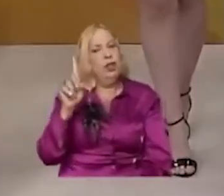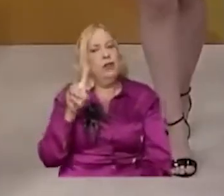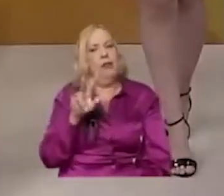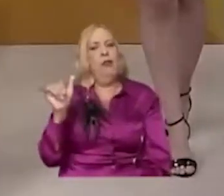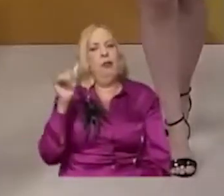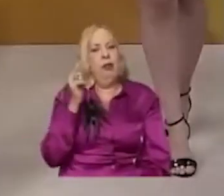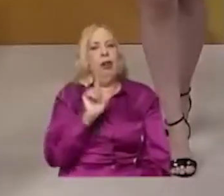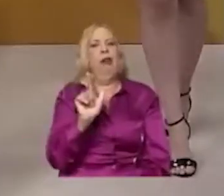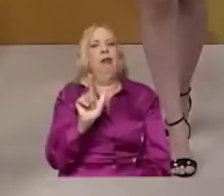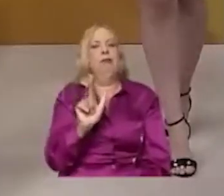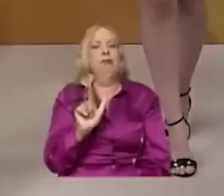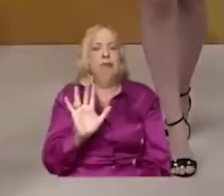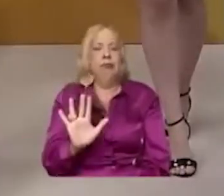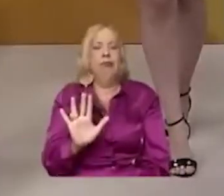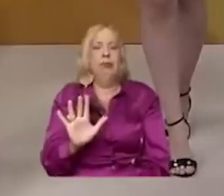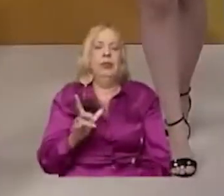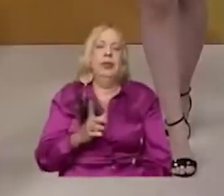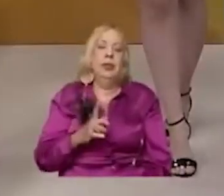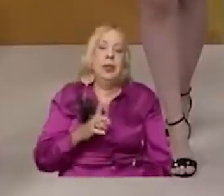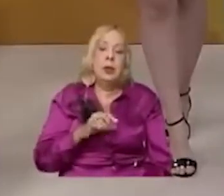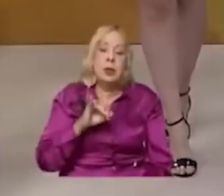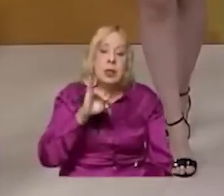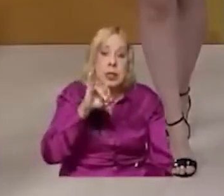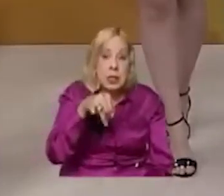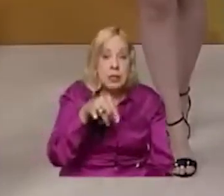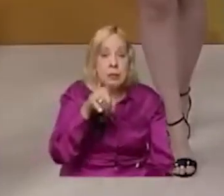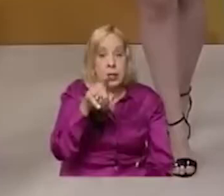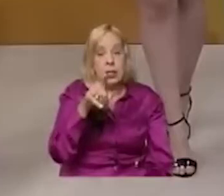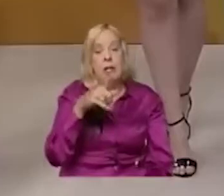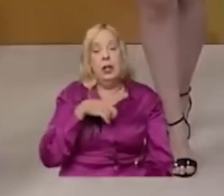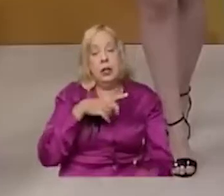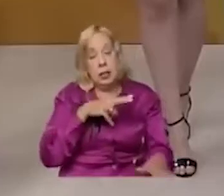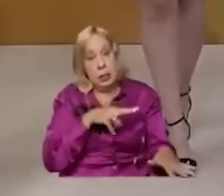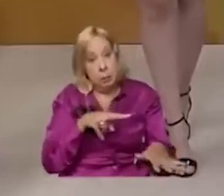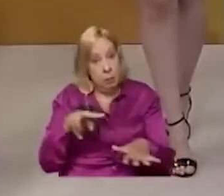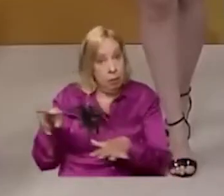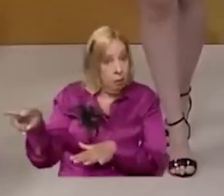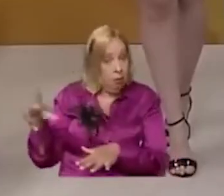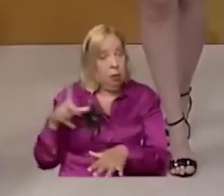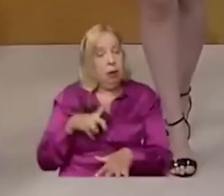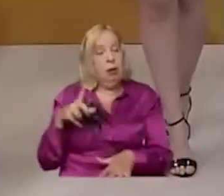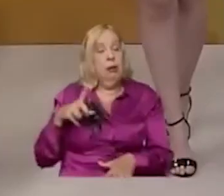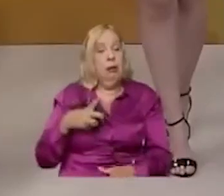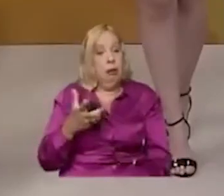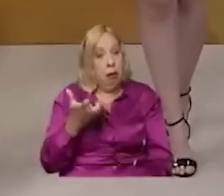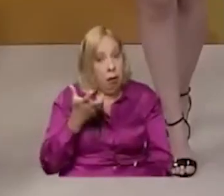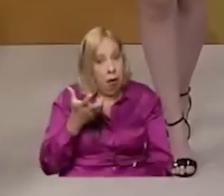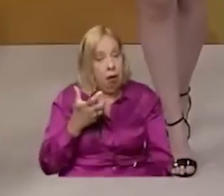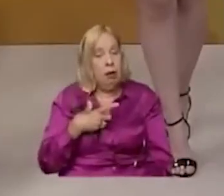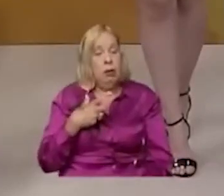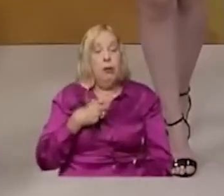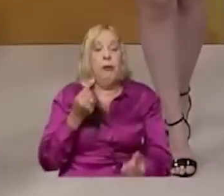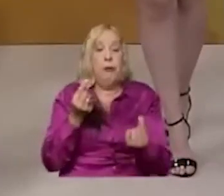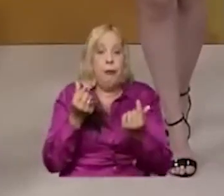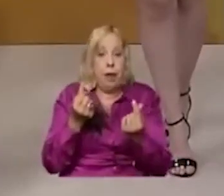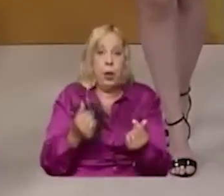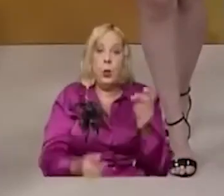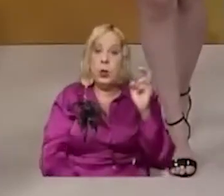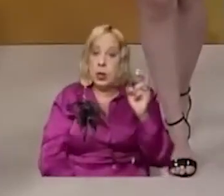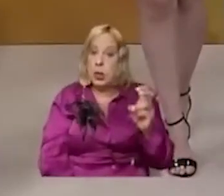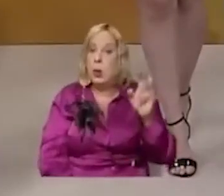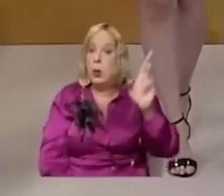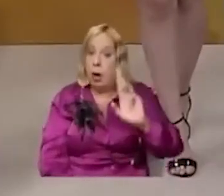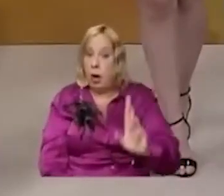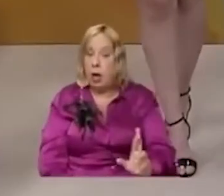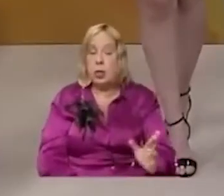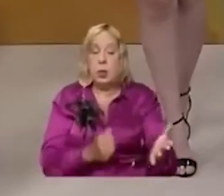tela aí, gente. Não deixa essa oportunidade passar. Pega o celular, aponta aí a câmera e você já vai ser